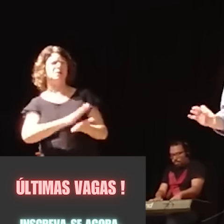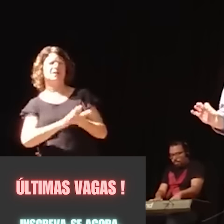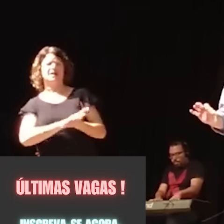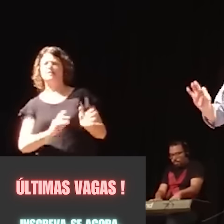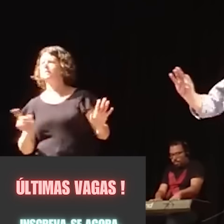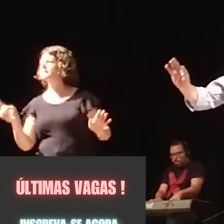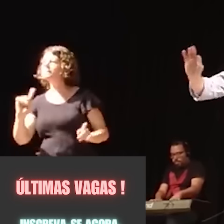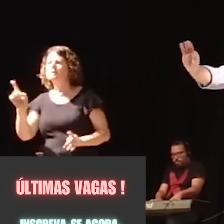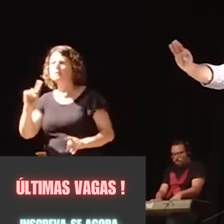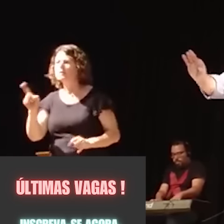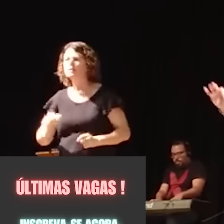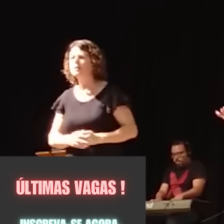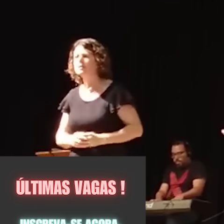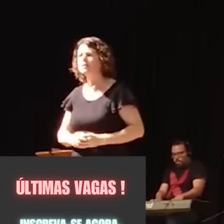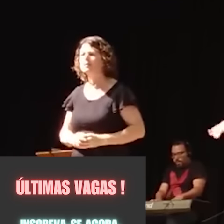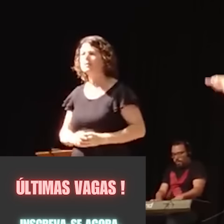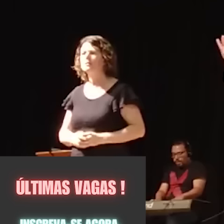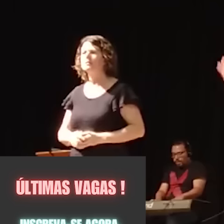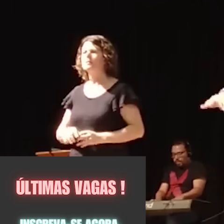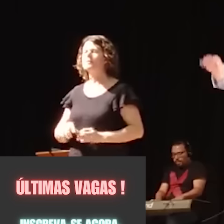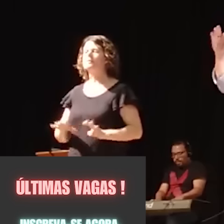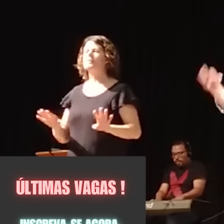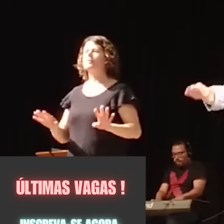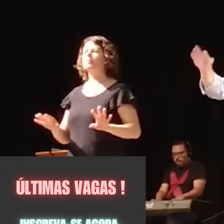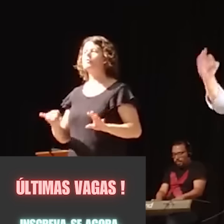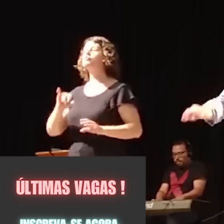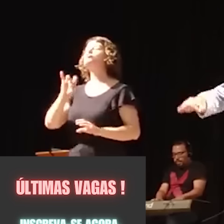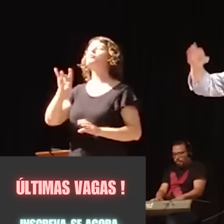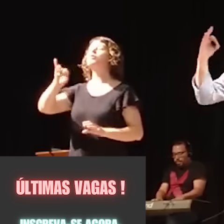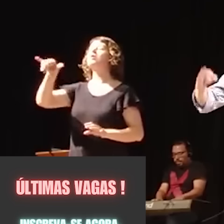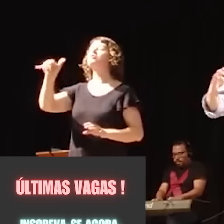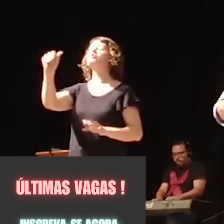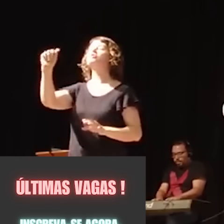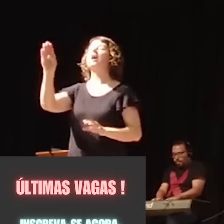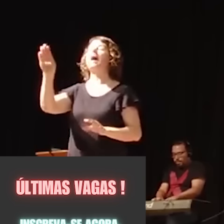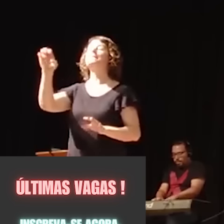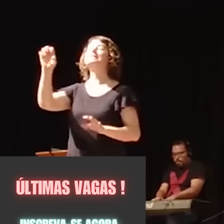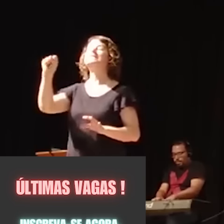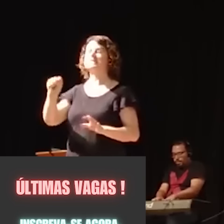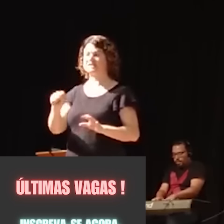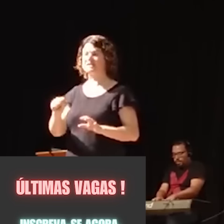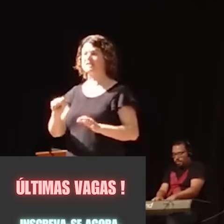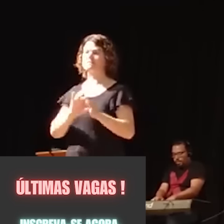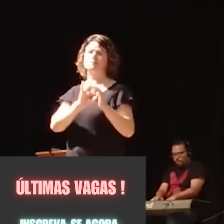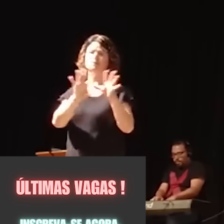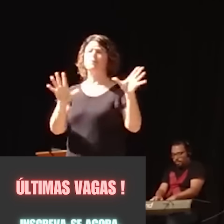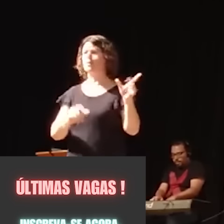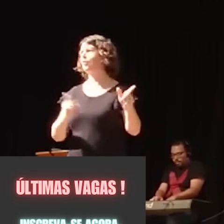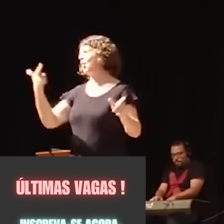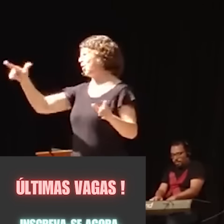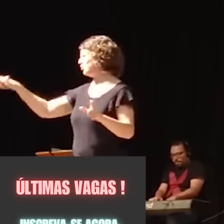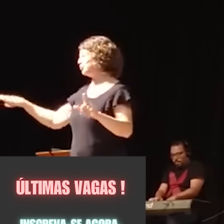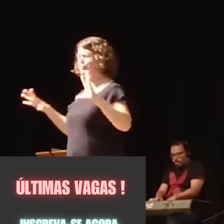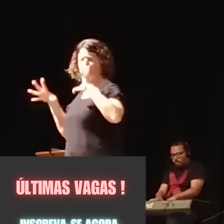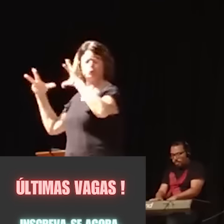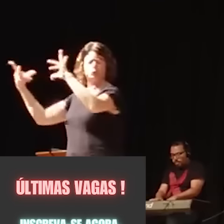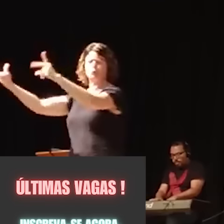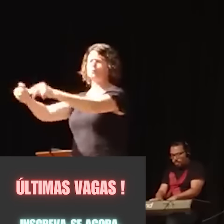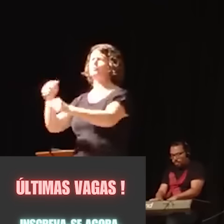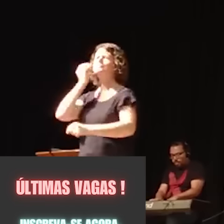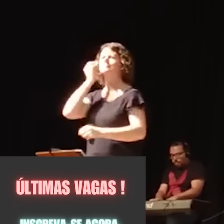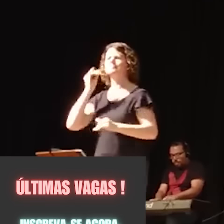não enfrentou o mal foi um homem chamado Javes o resto Todo Mundo Foi fustigado com a vara do sofrimento que a gente